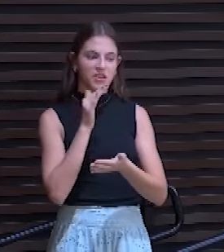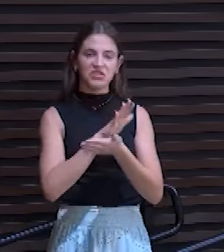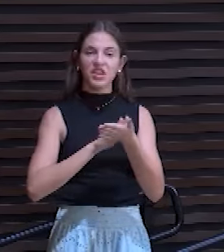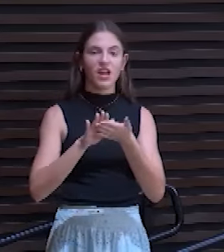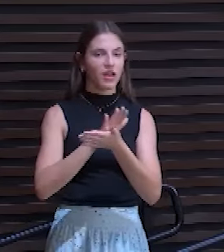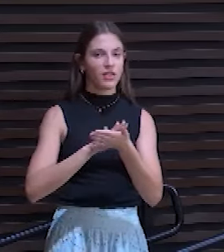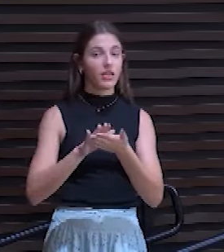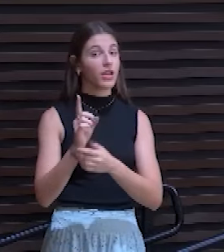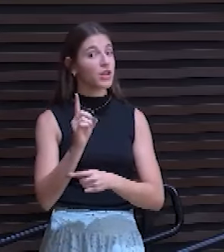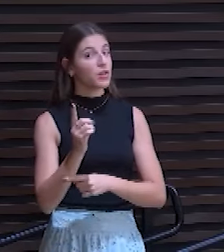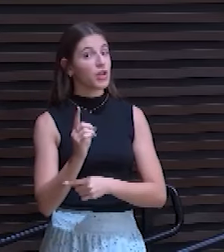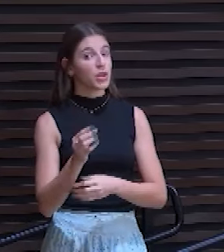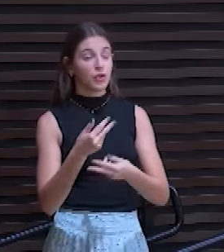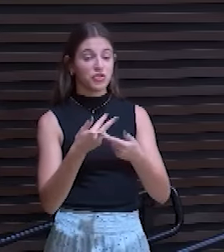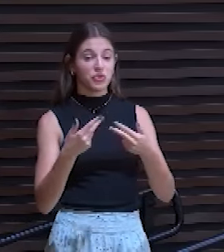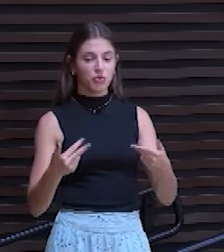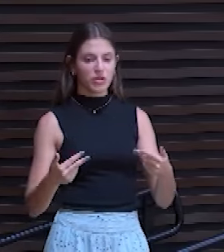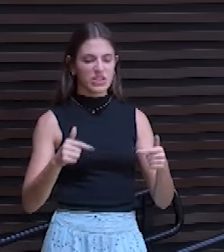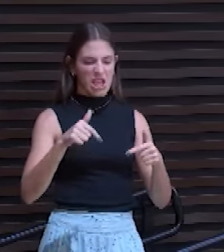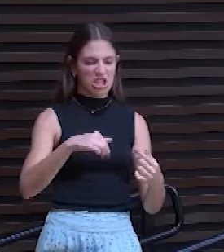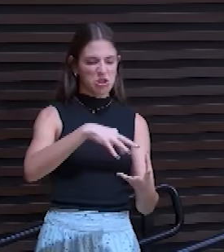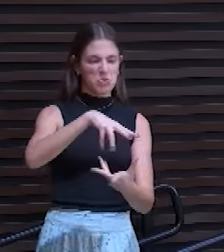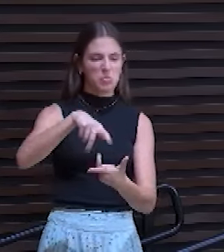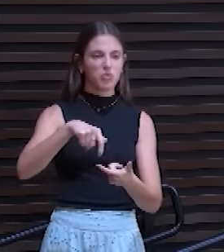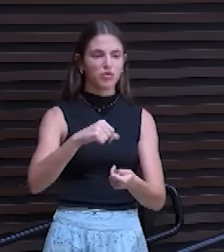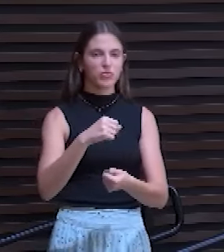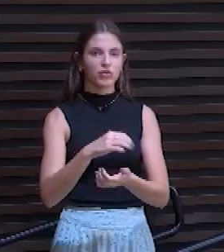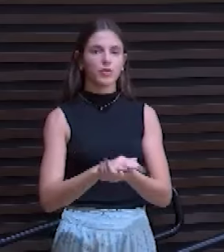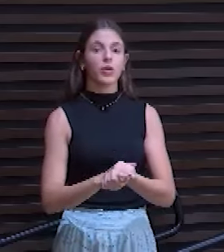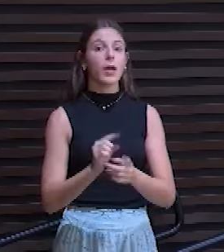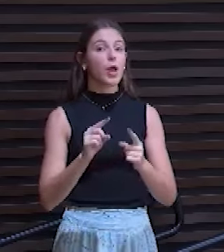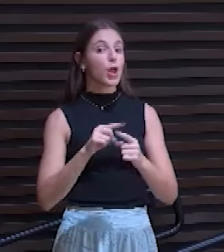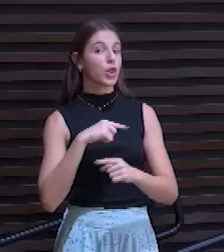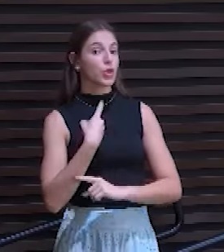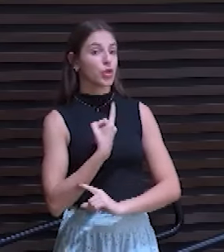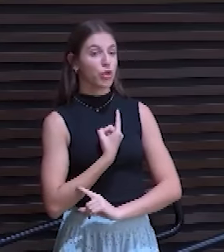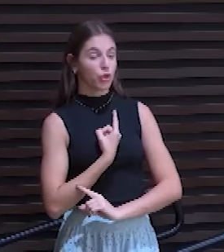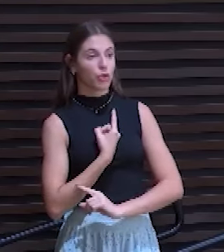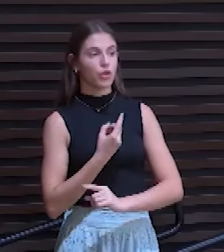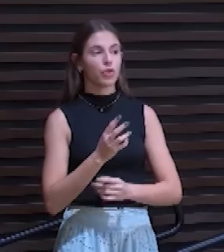coisas corruptíveis que nós somos resgatados, mas nós somos resgatados